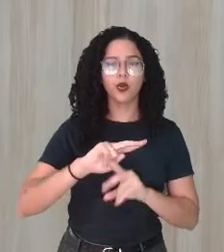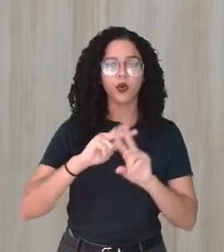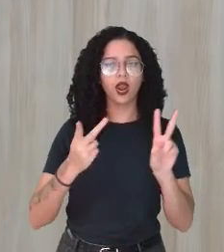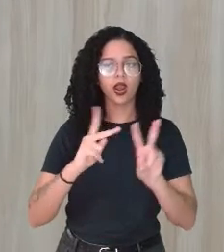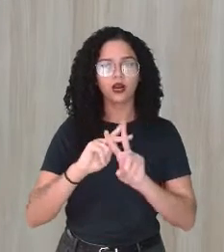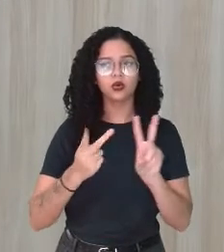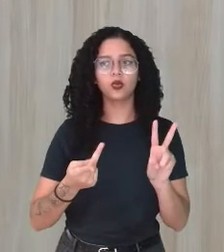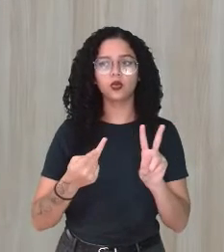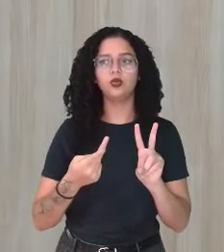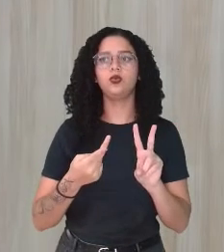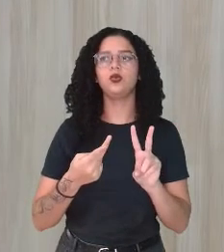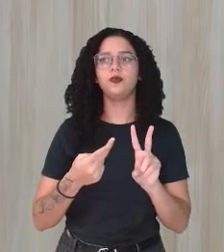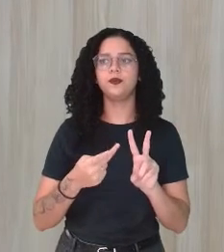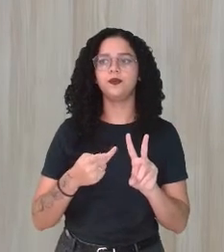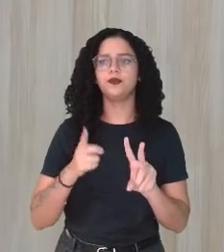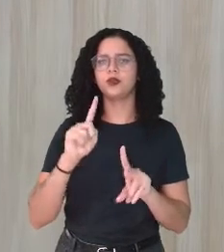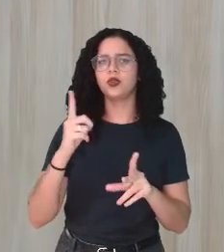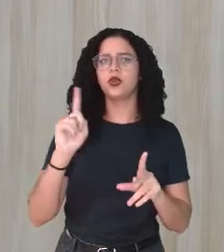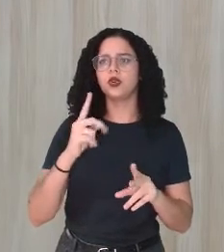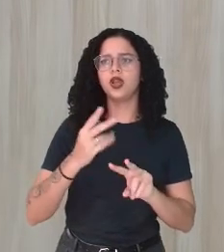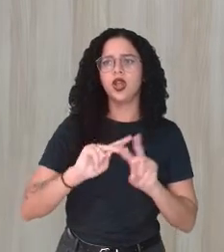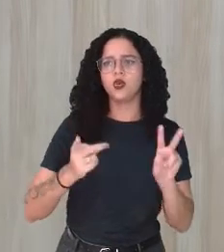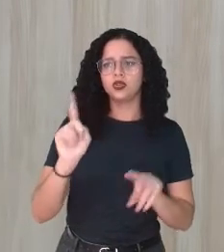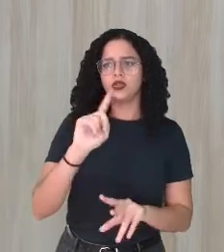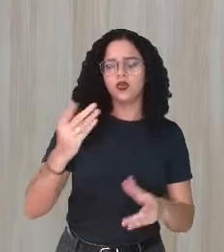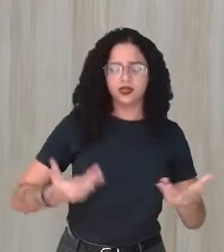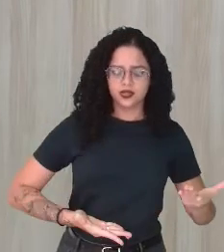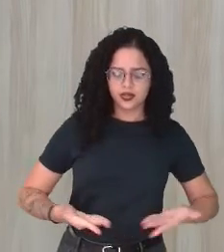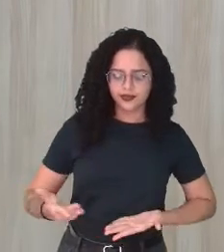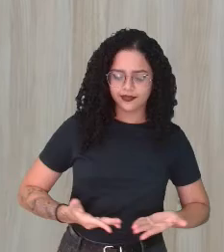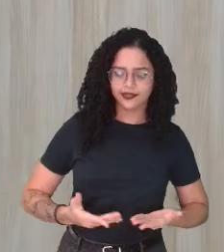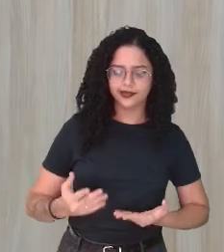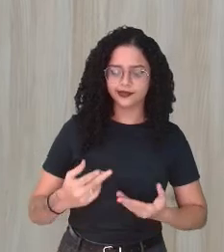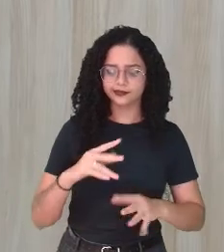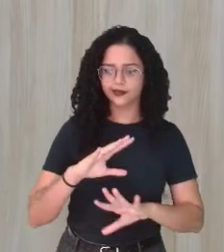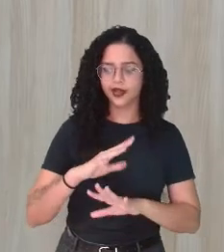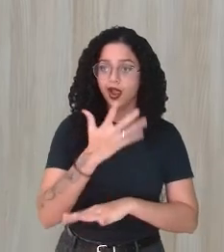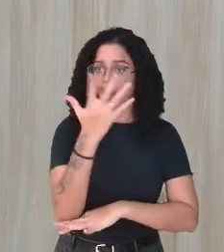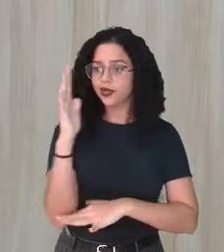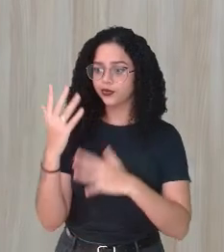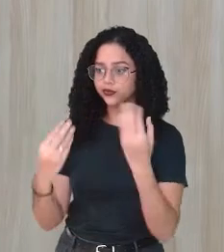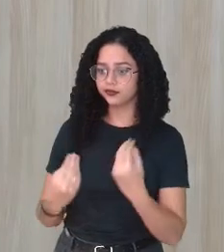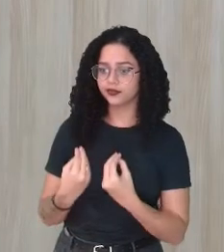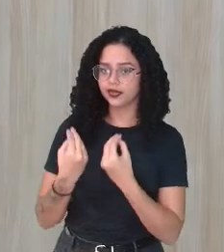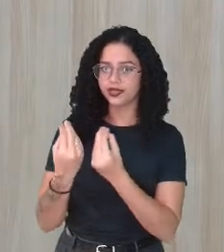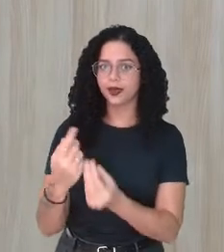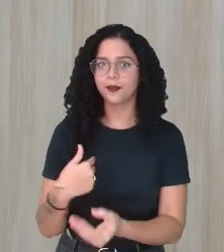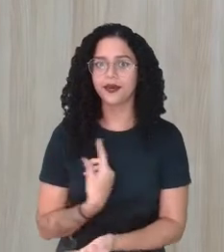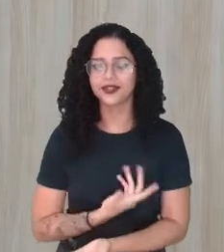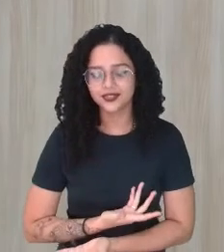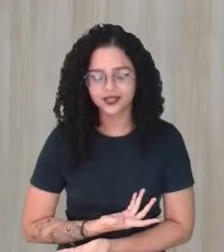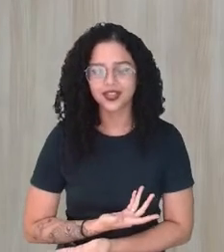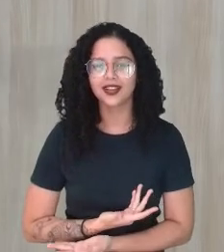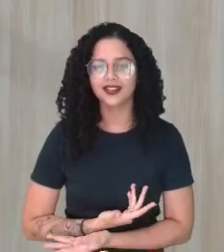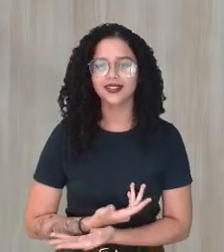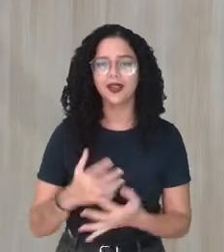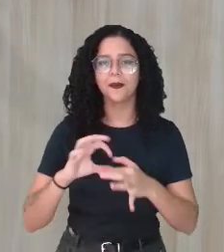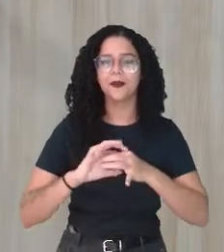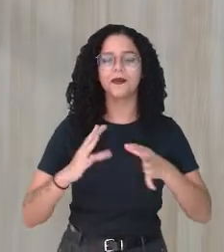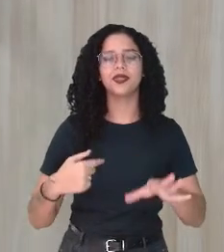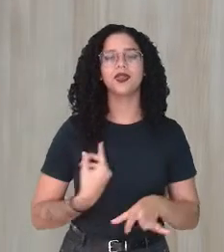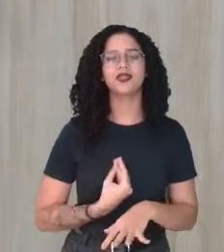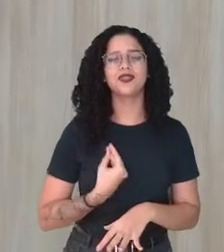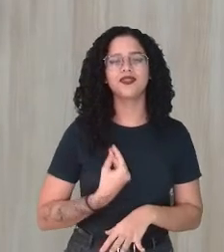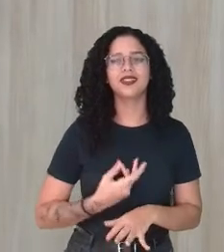recursos, né? Um dos serviços que a gente tem, que a natureza oferece pra gente, que permite que a nossa